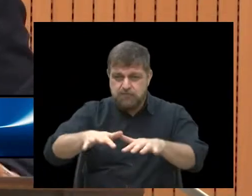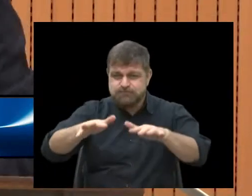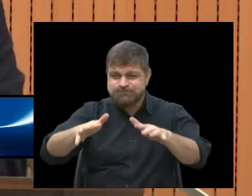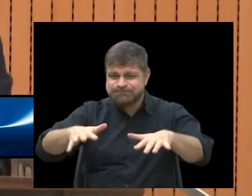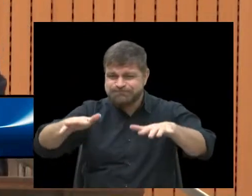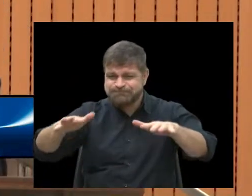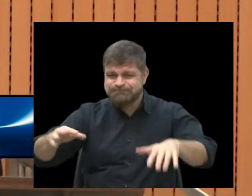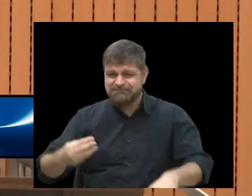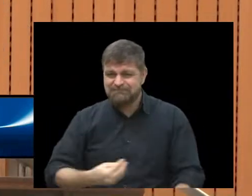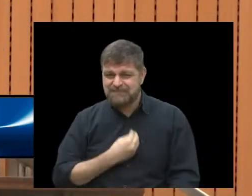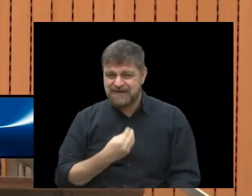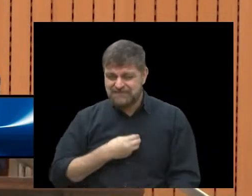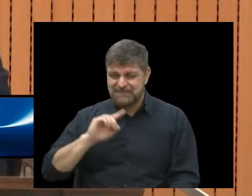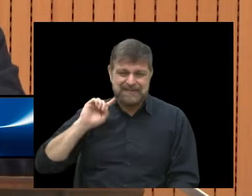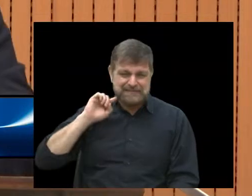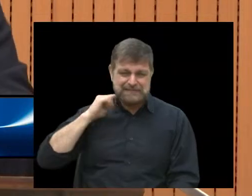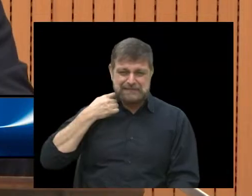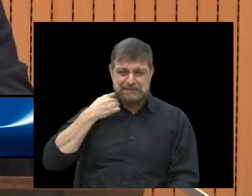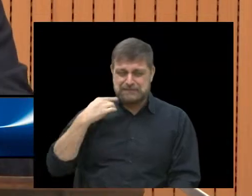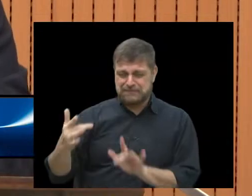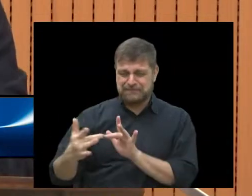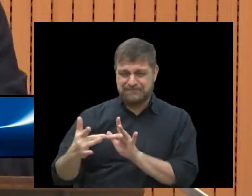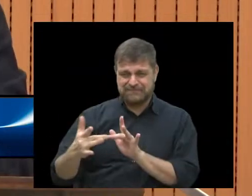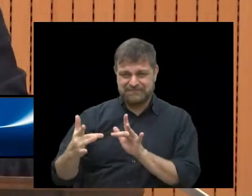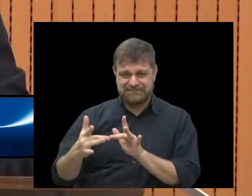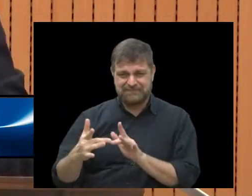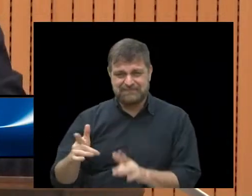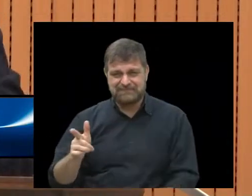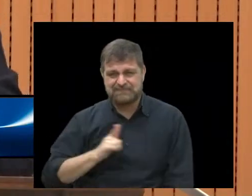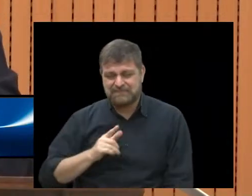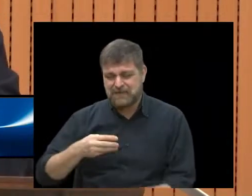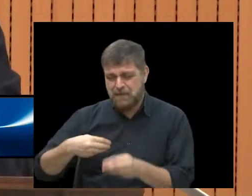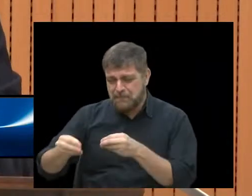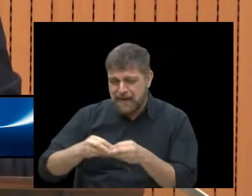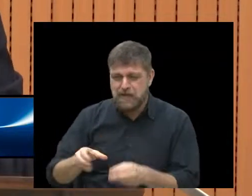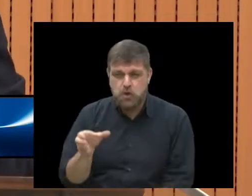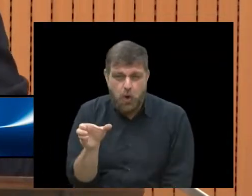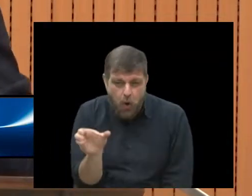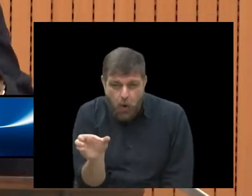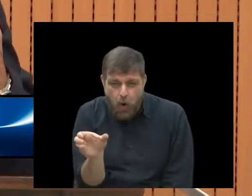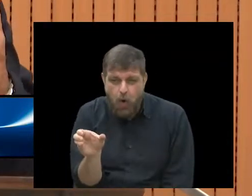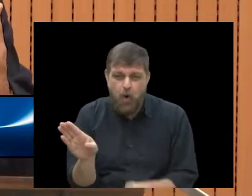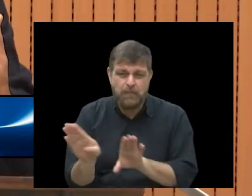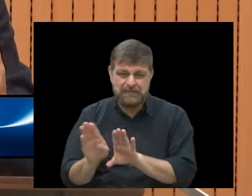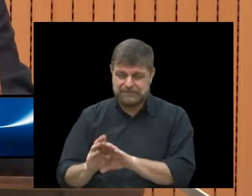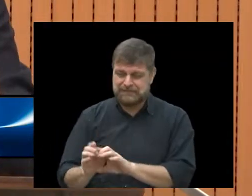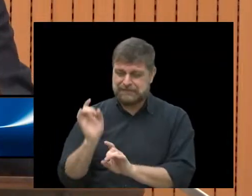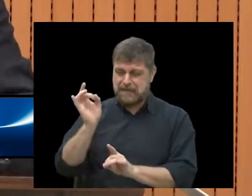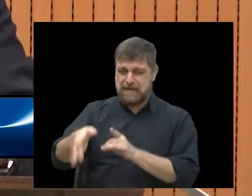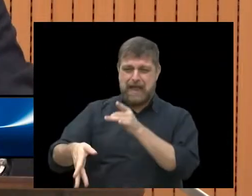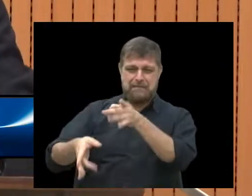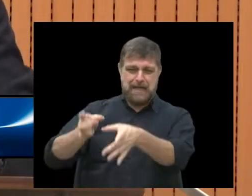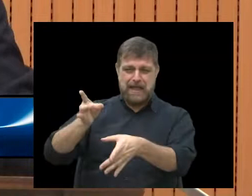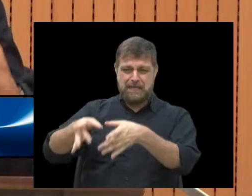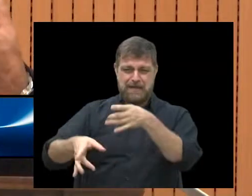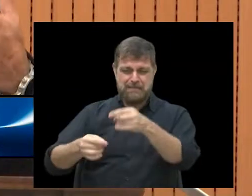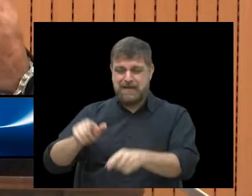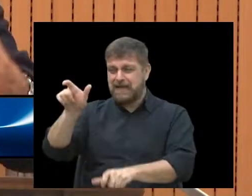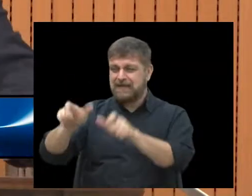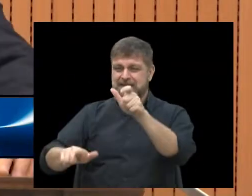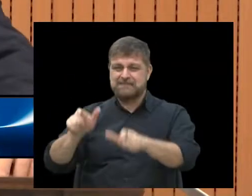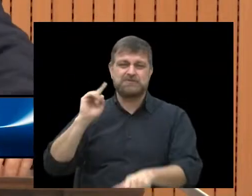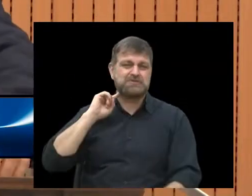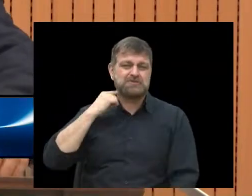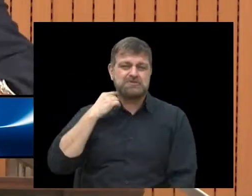né, da contaminação dos nossos oceanos, seja por copos plásticos, por plástico, sacos